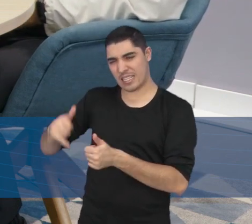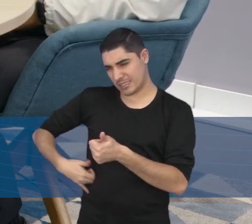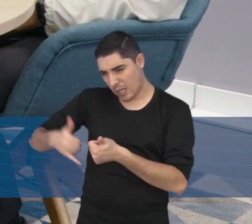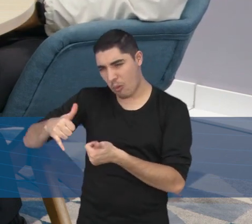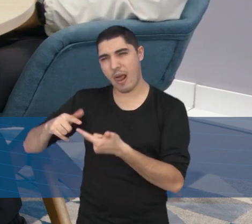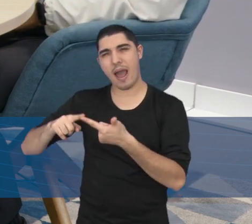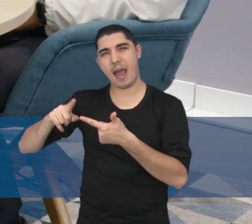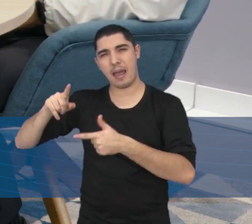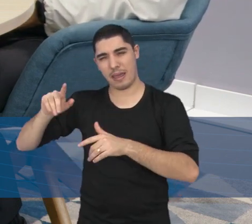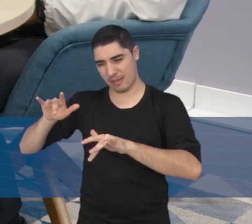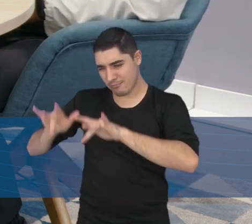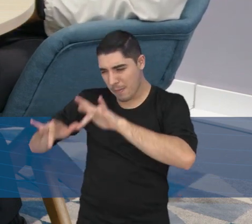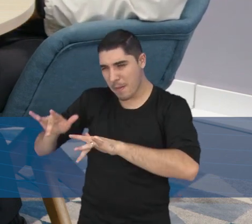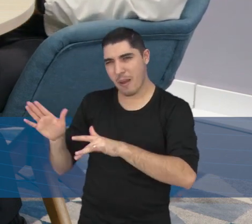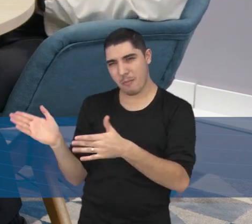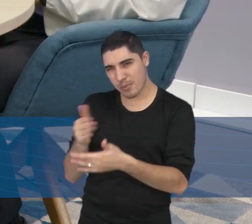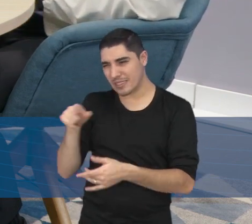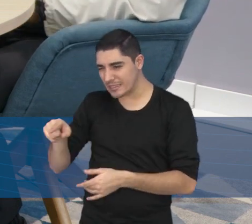o material,